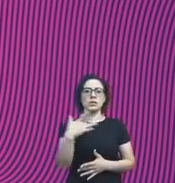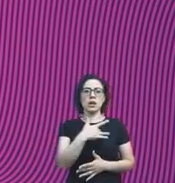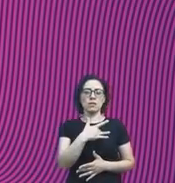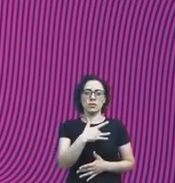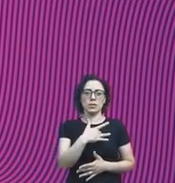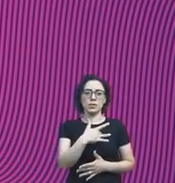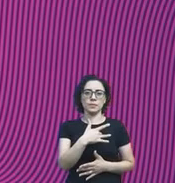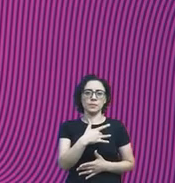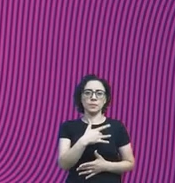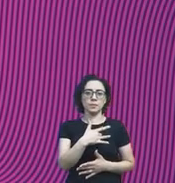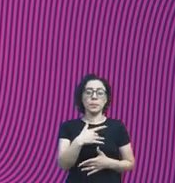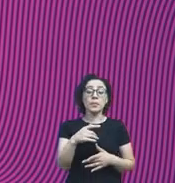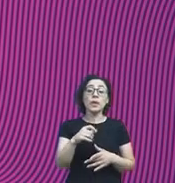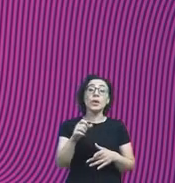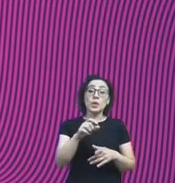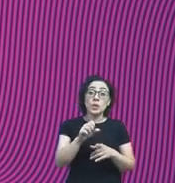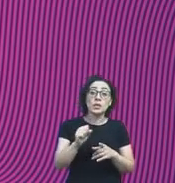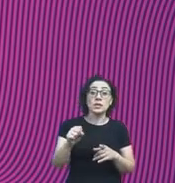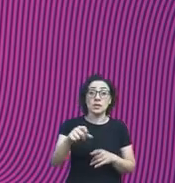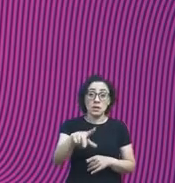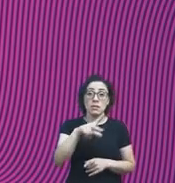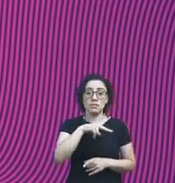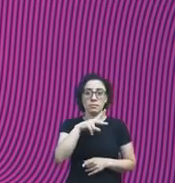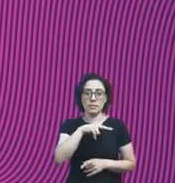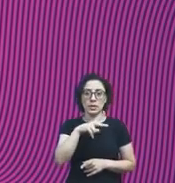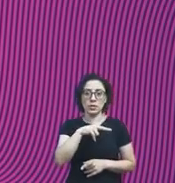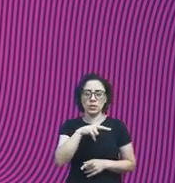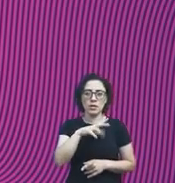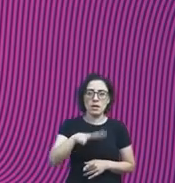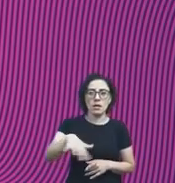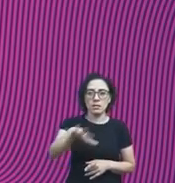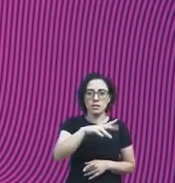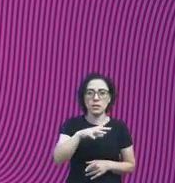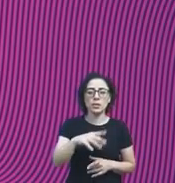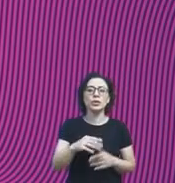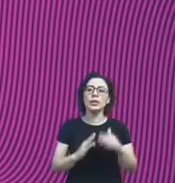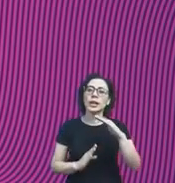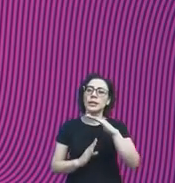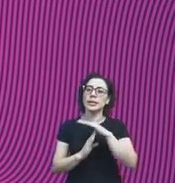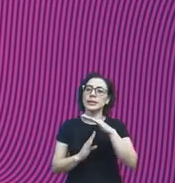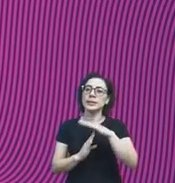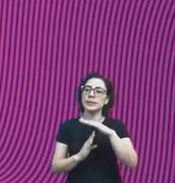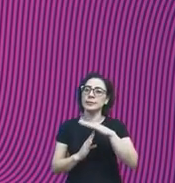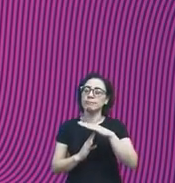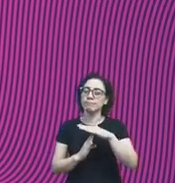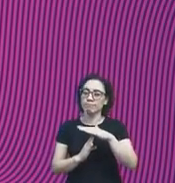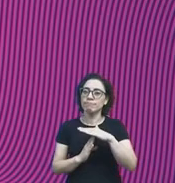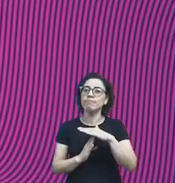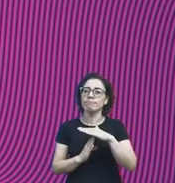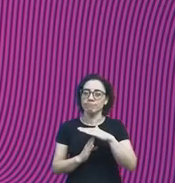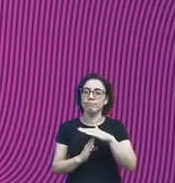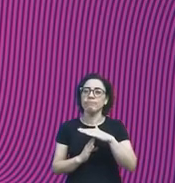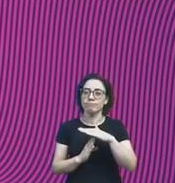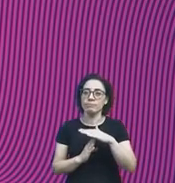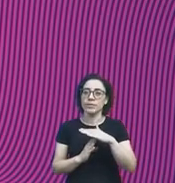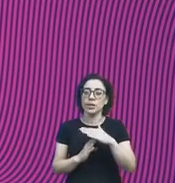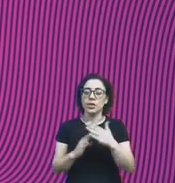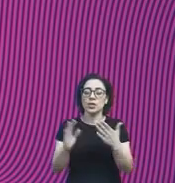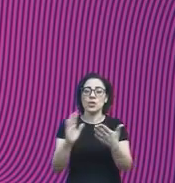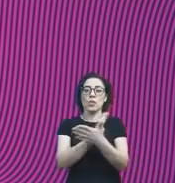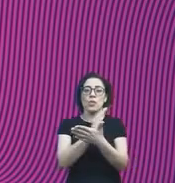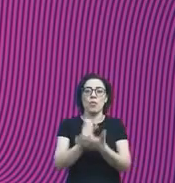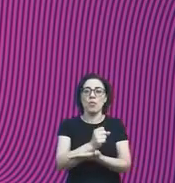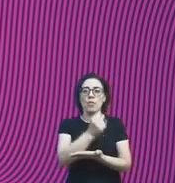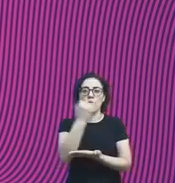saúde suplementar, ele é limitado pela inexistência de maior número de pessoas em condições